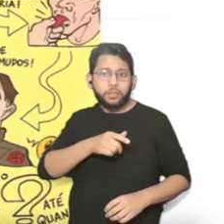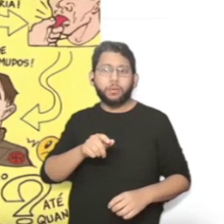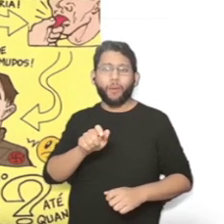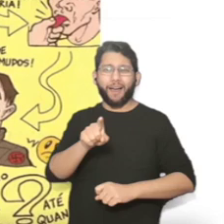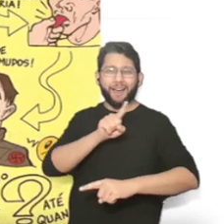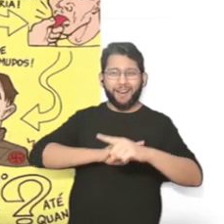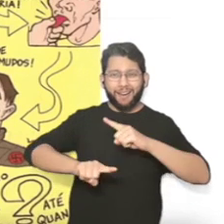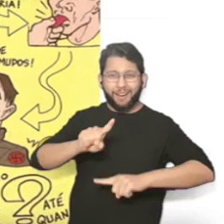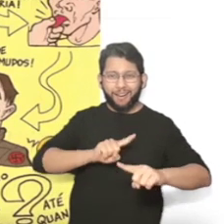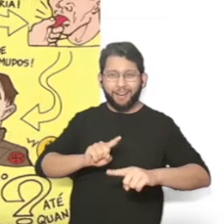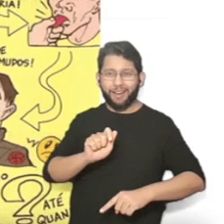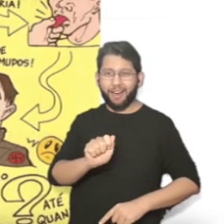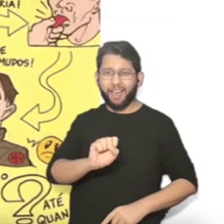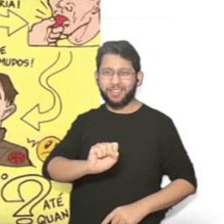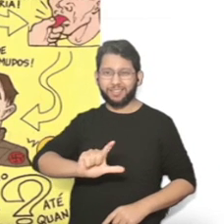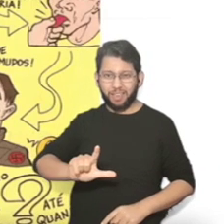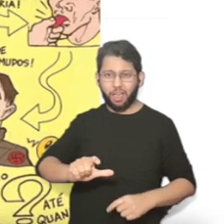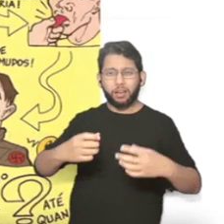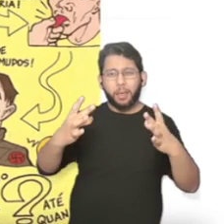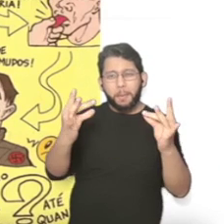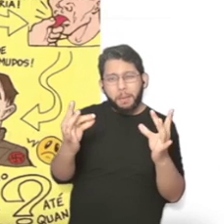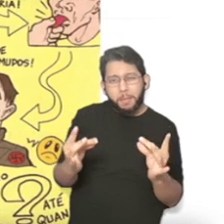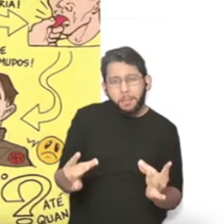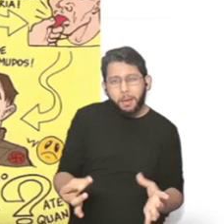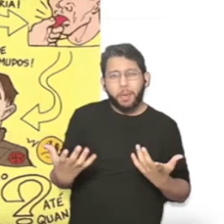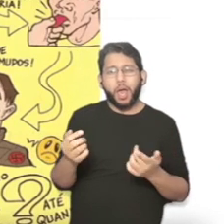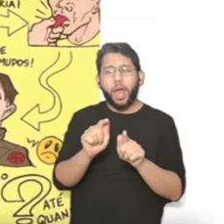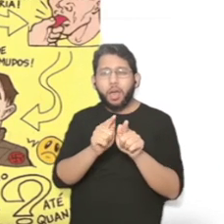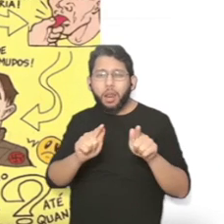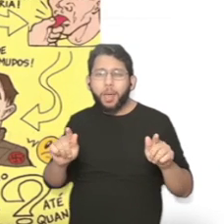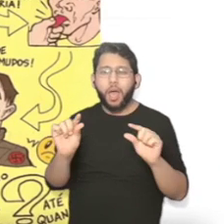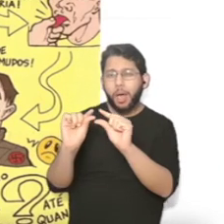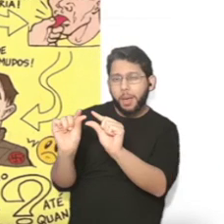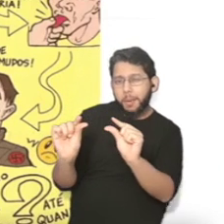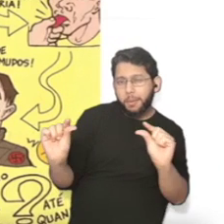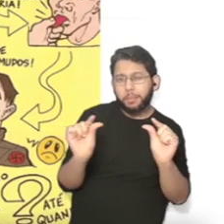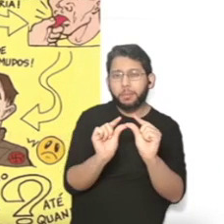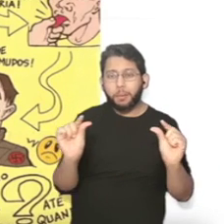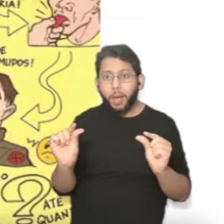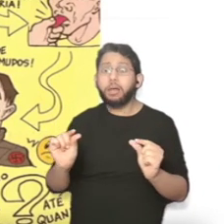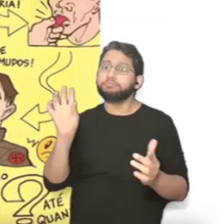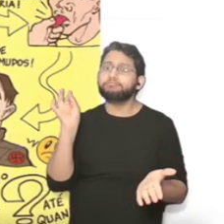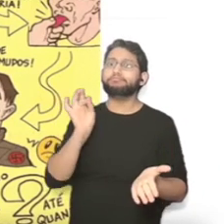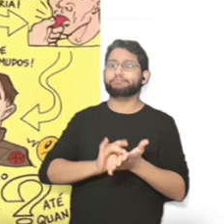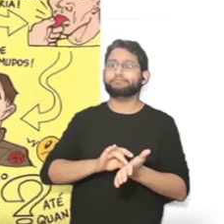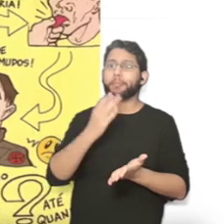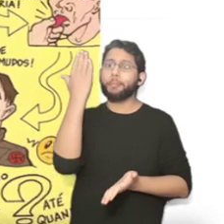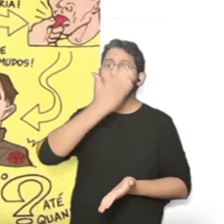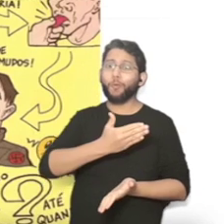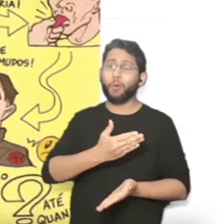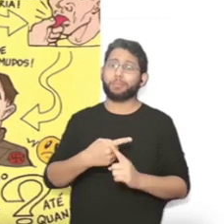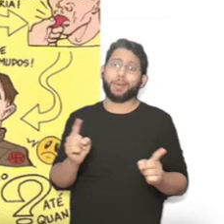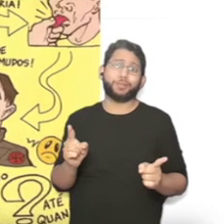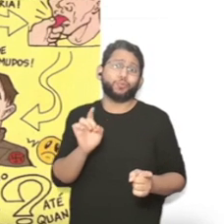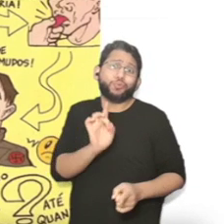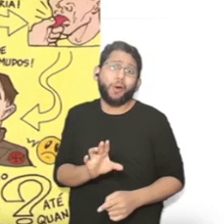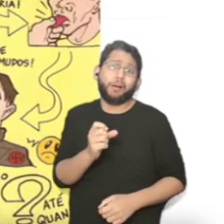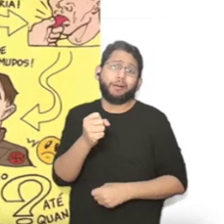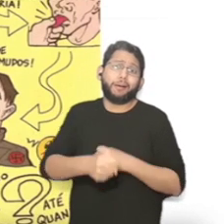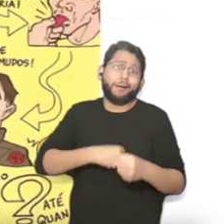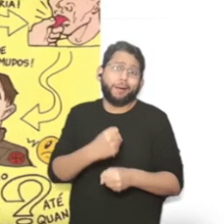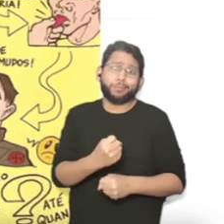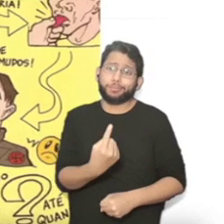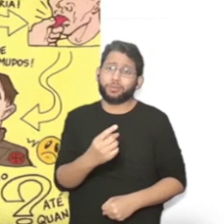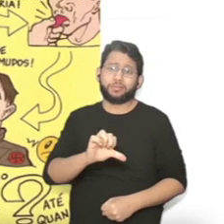gramaticalmente a língua americana de sinais, demonstrando, comprovando ali que ela era uma língua de fato. Bom,